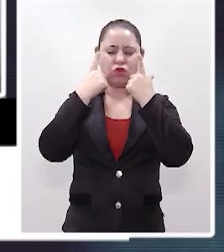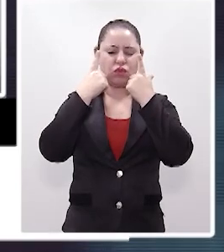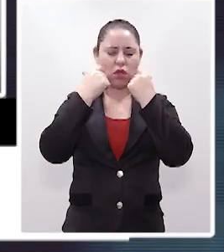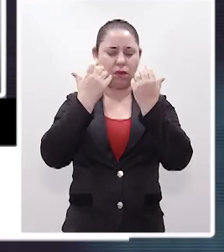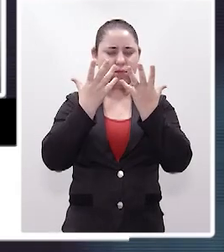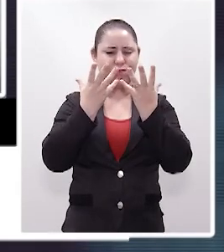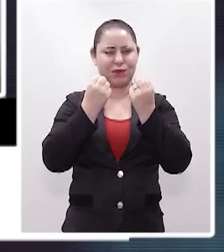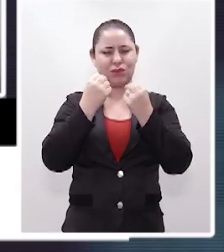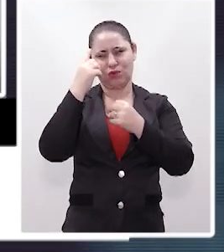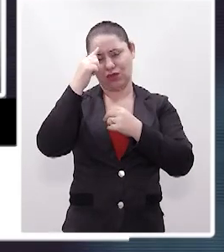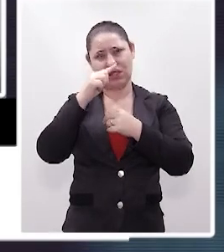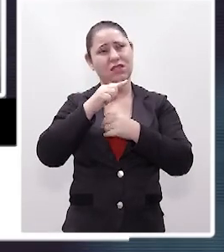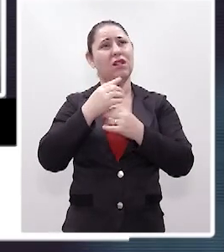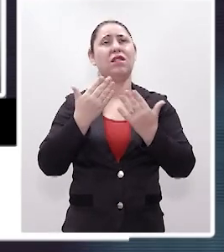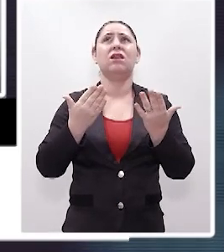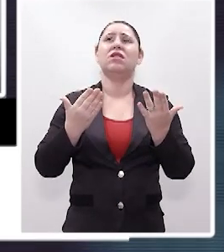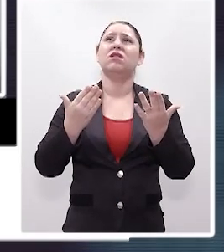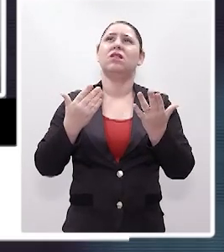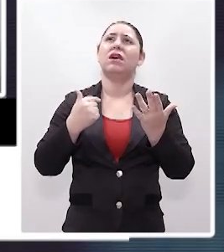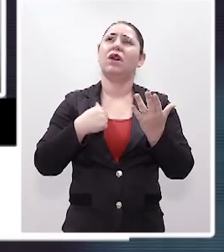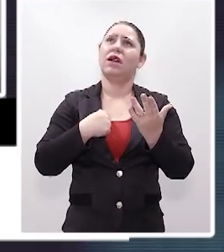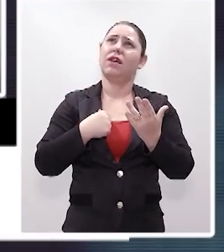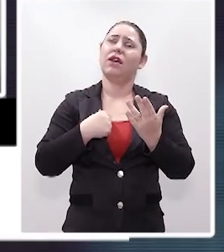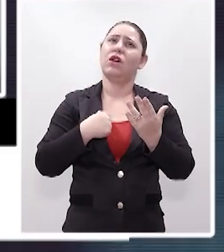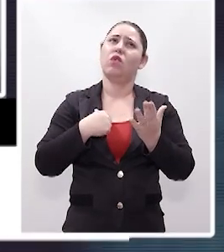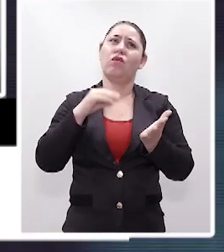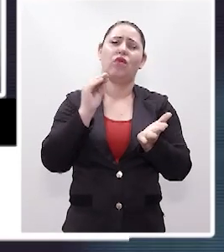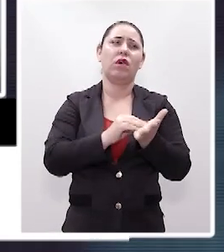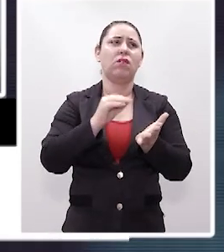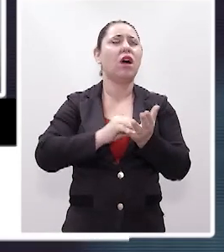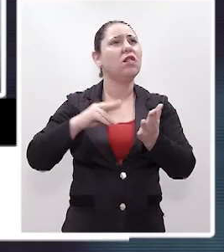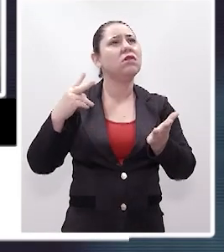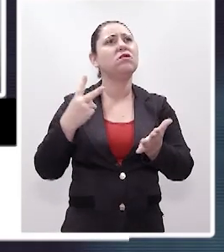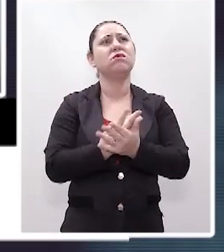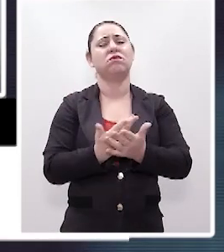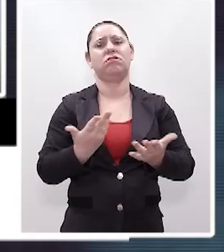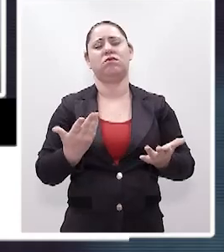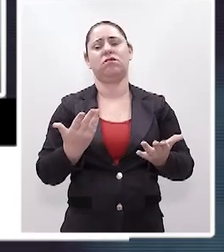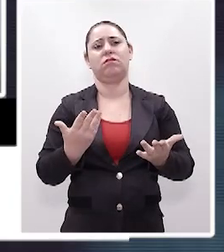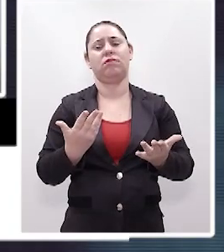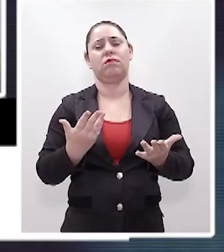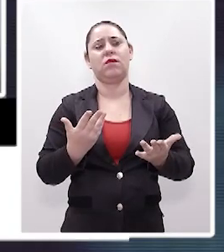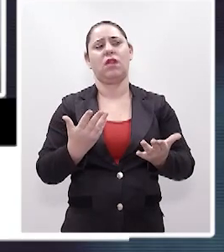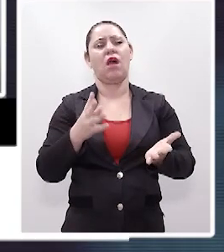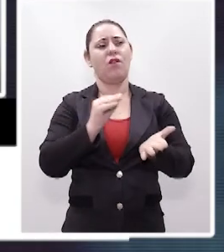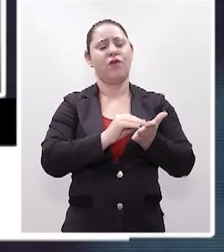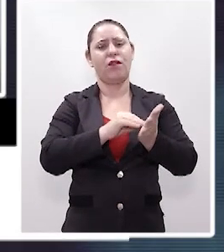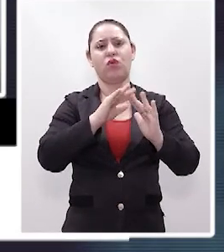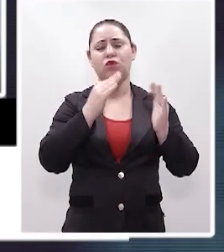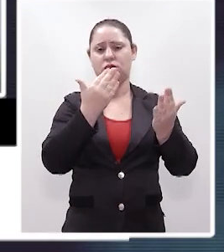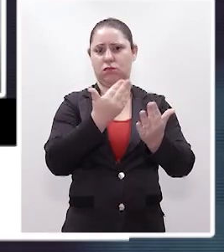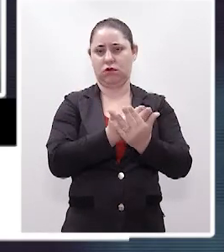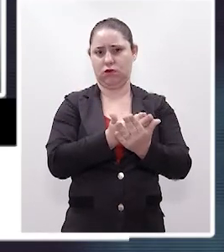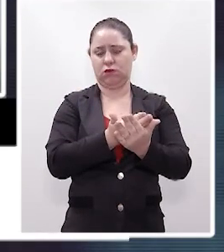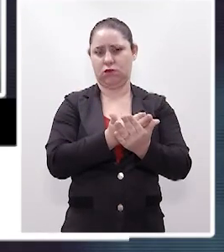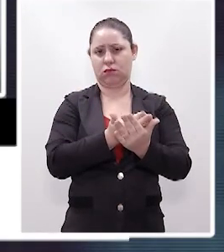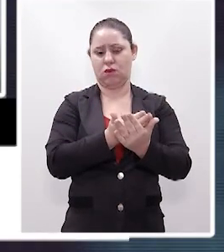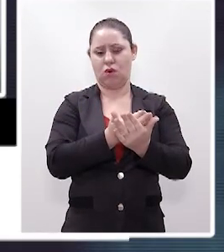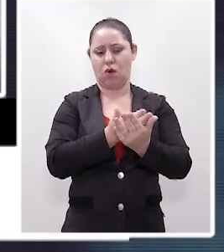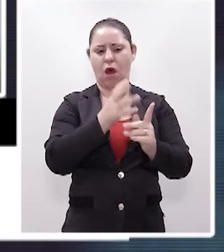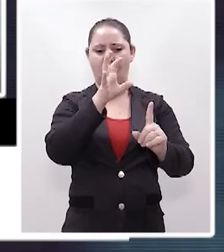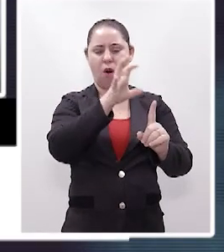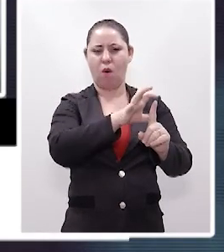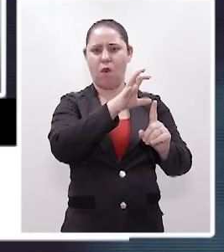tanto naquele dia que eu falei, será que eu estou falhando? Será que a falta da escola